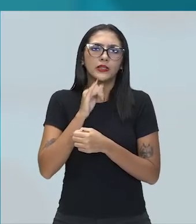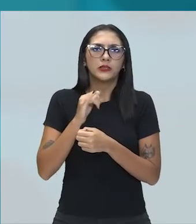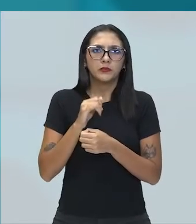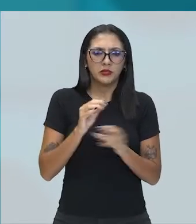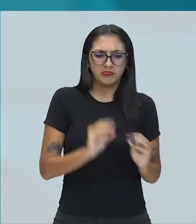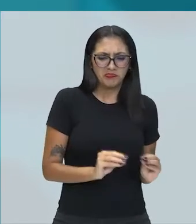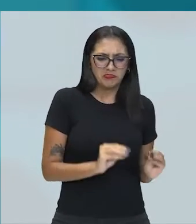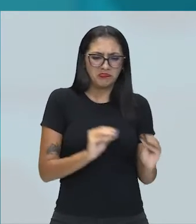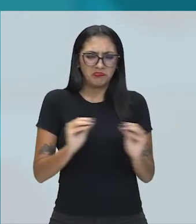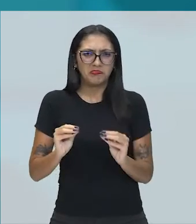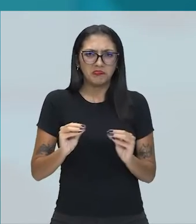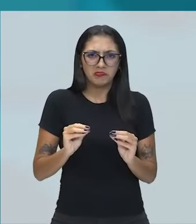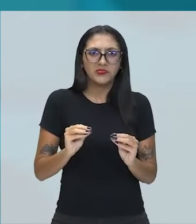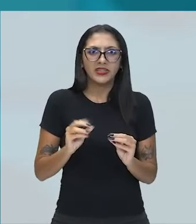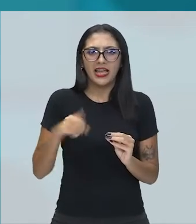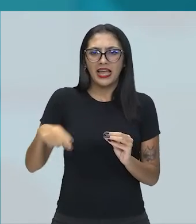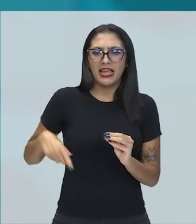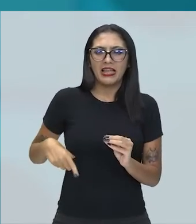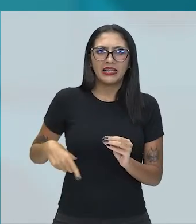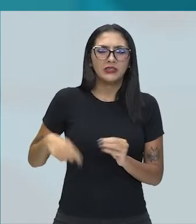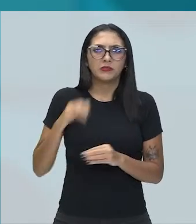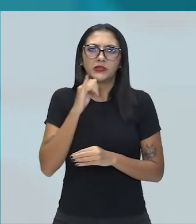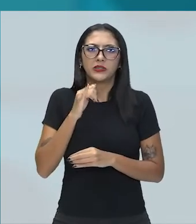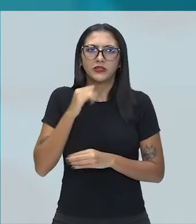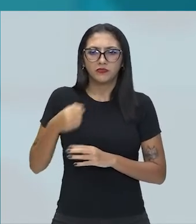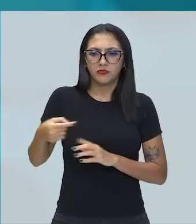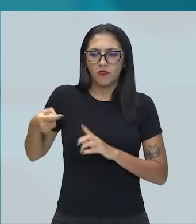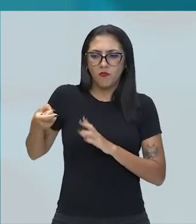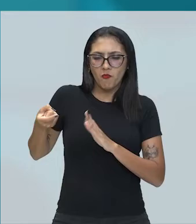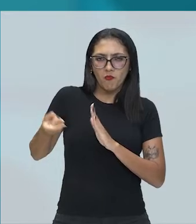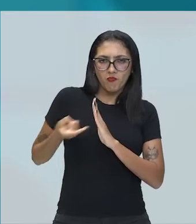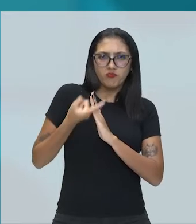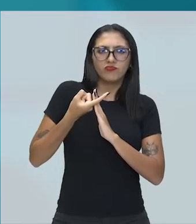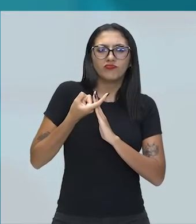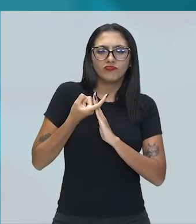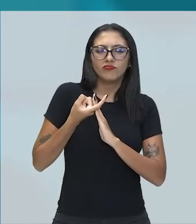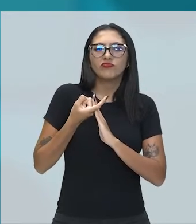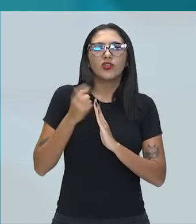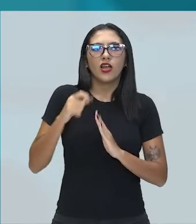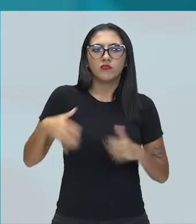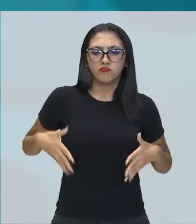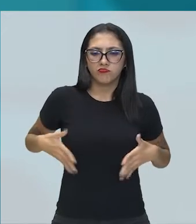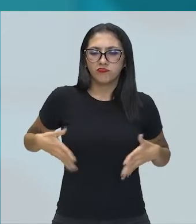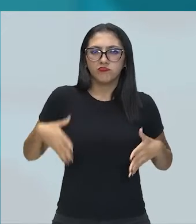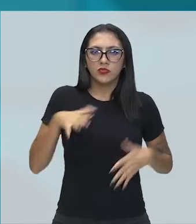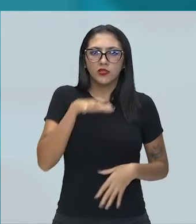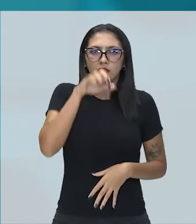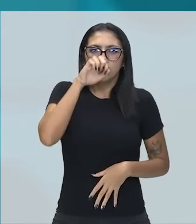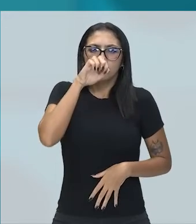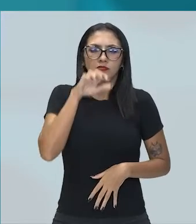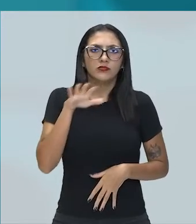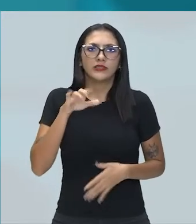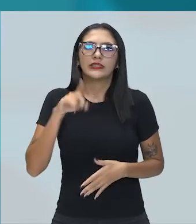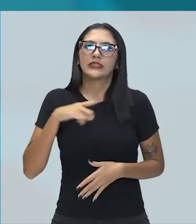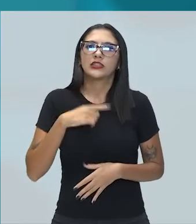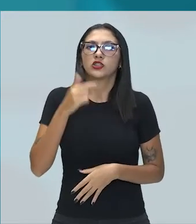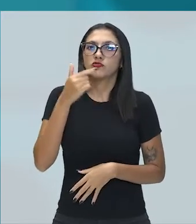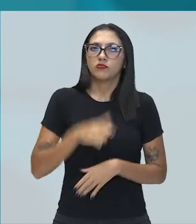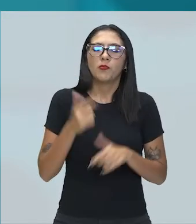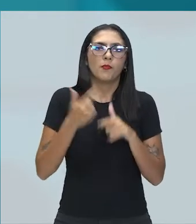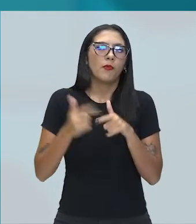de qualquer jeito, essa costela acaba perfurando o pulmão. Não vai provocar um segundo trauma e às vezes piorar a